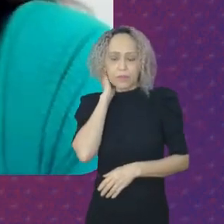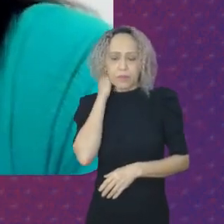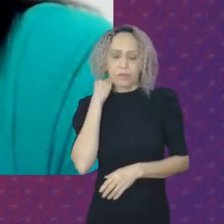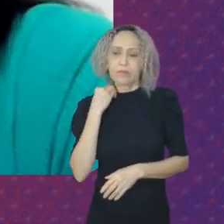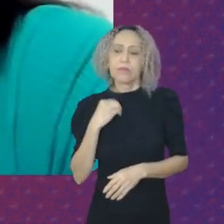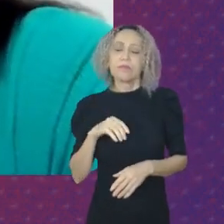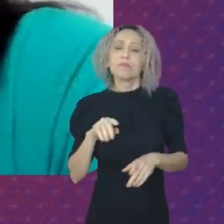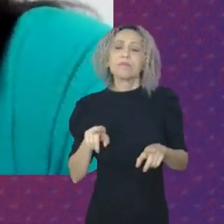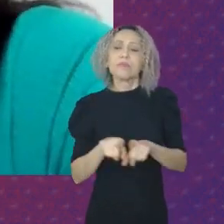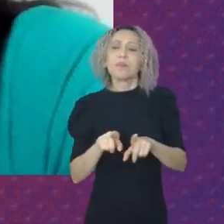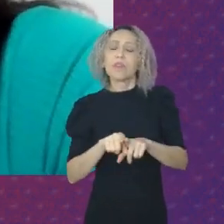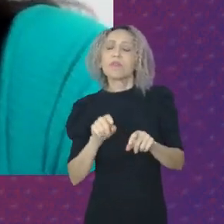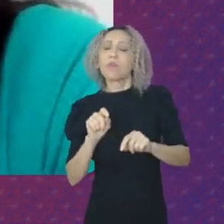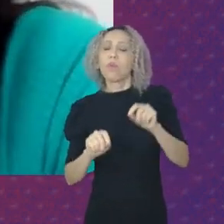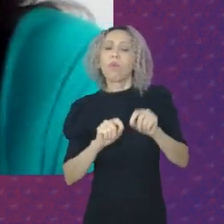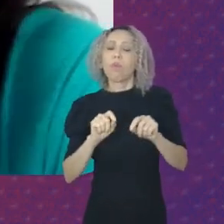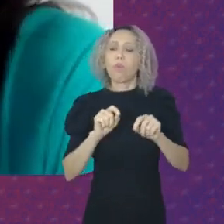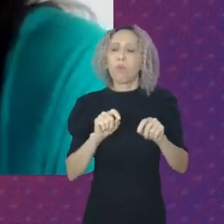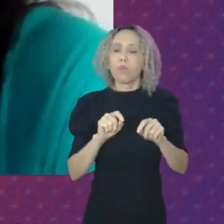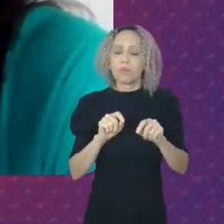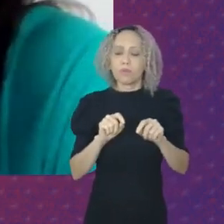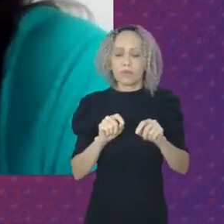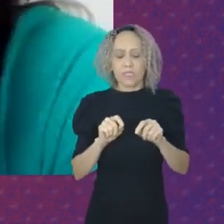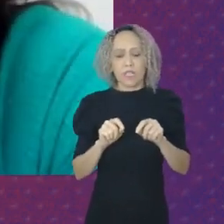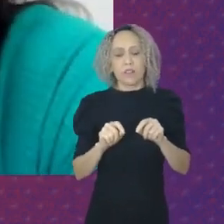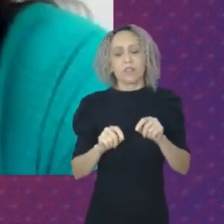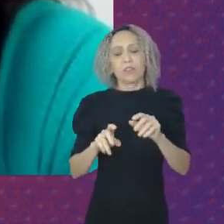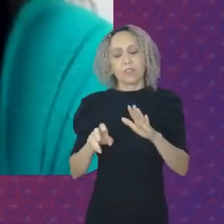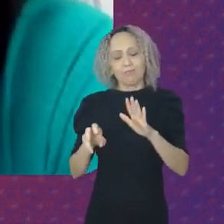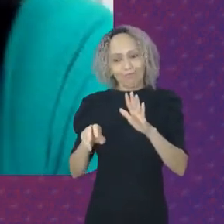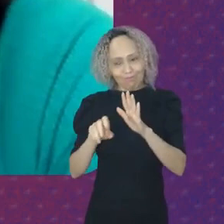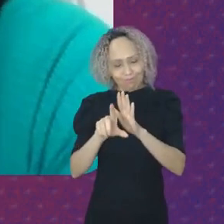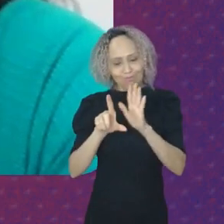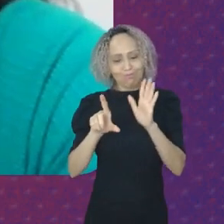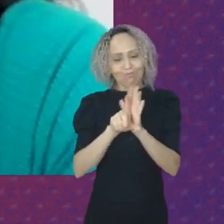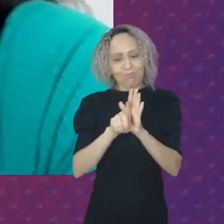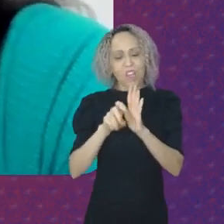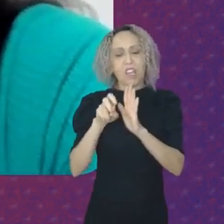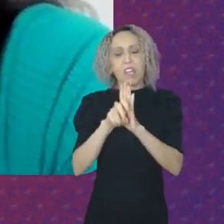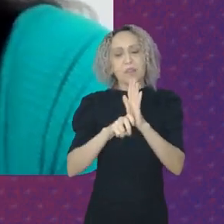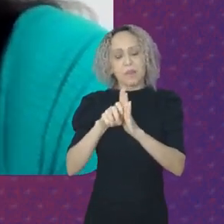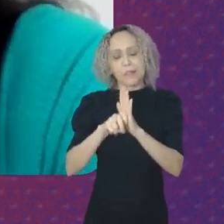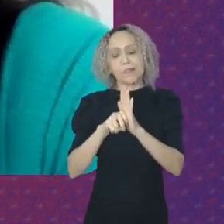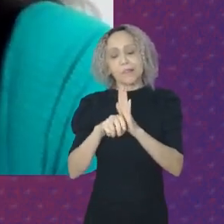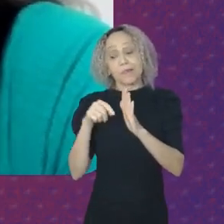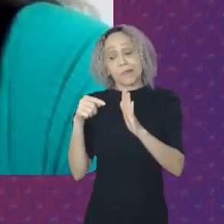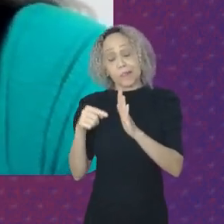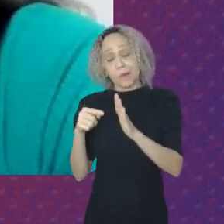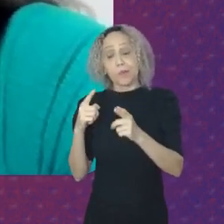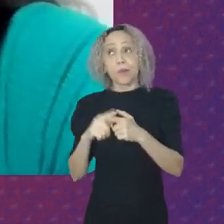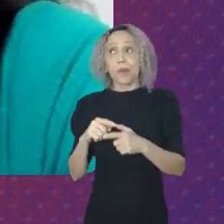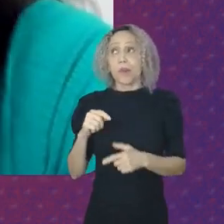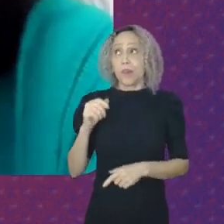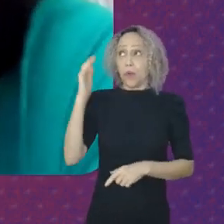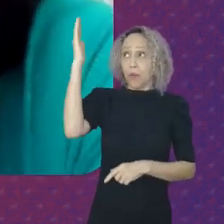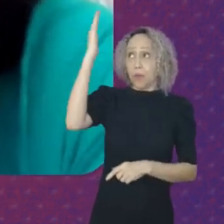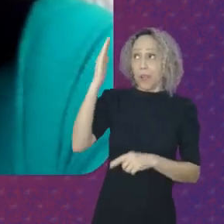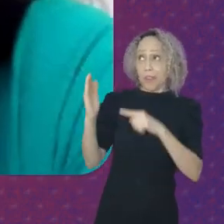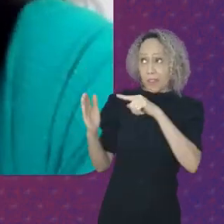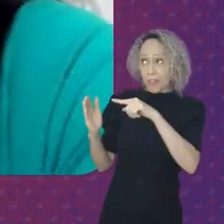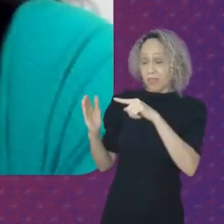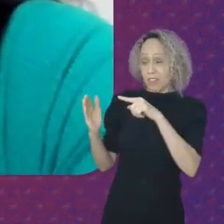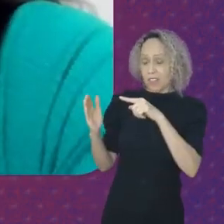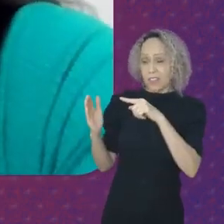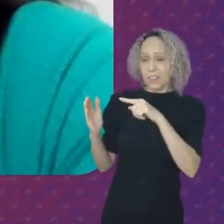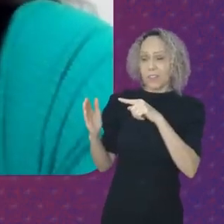feita, à época, a discussão sobre a Lei Maria da Penha, né? O Brasil já tinha sido condenado no caso da Maria da Penha, e aí,